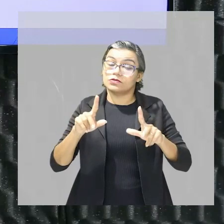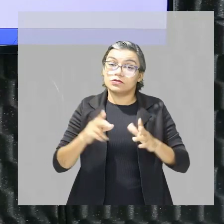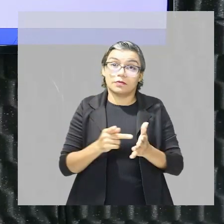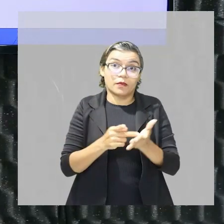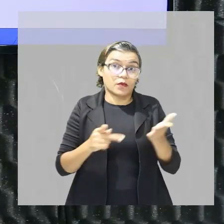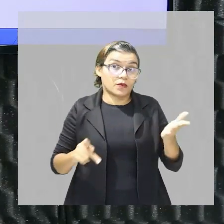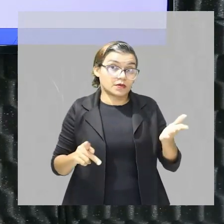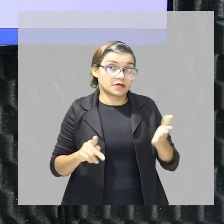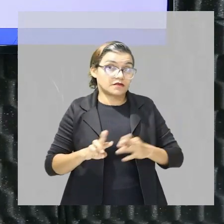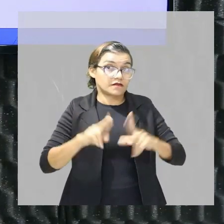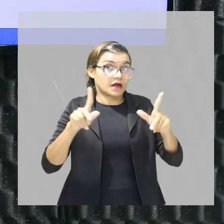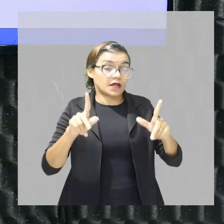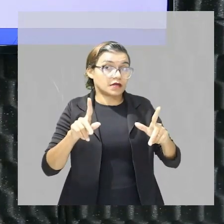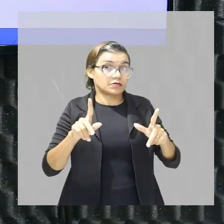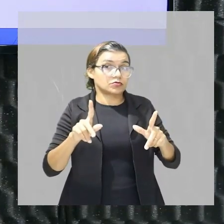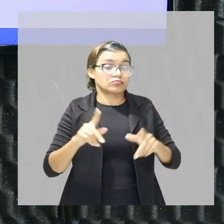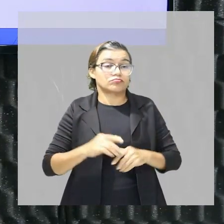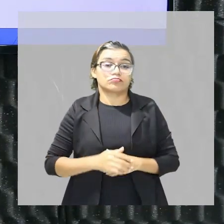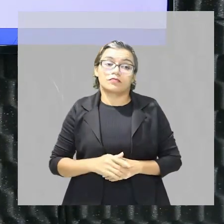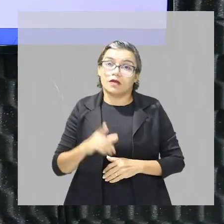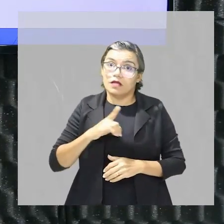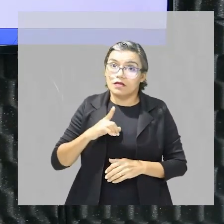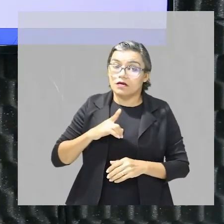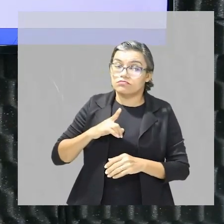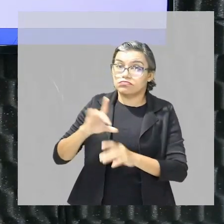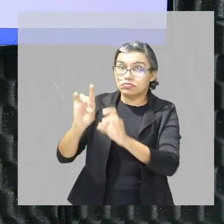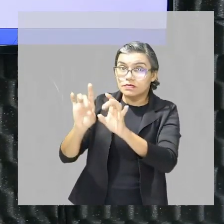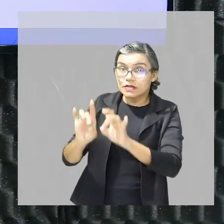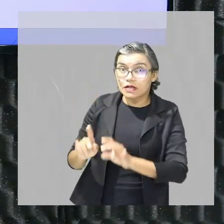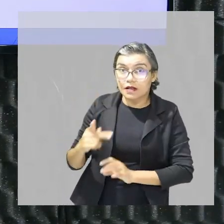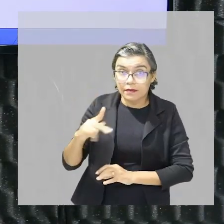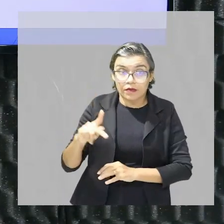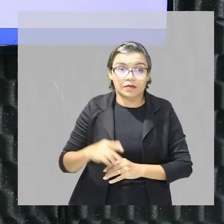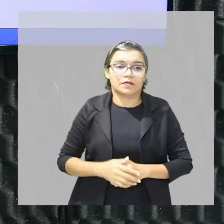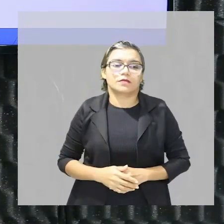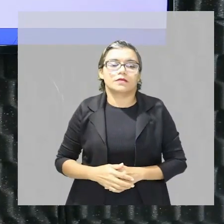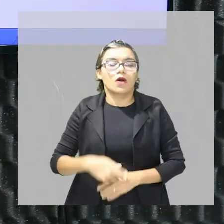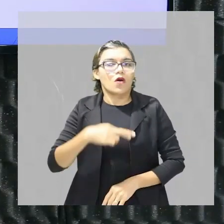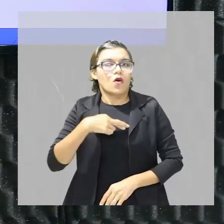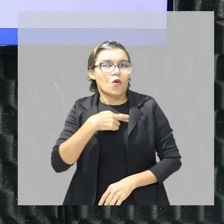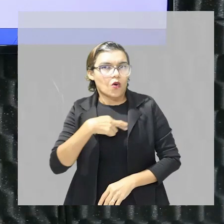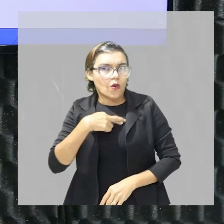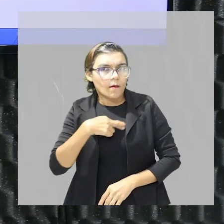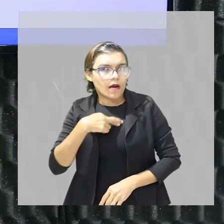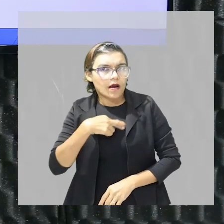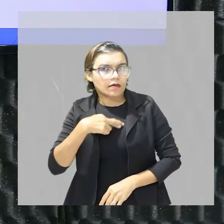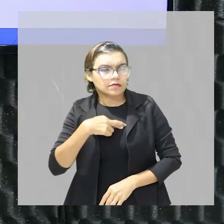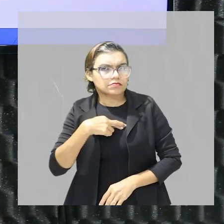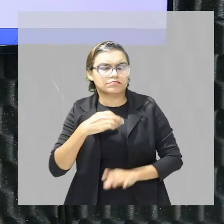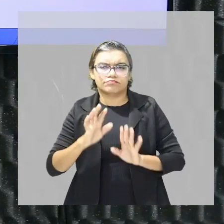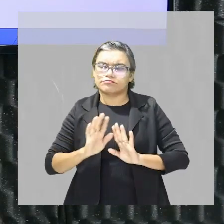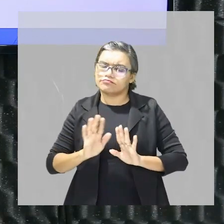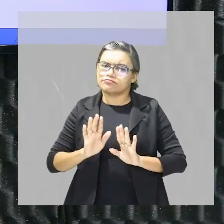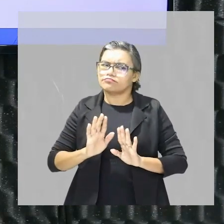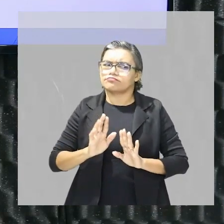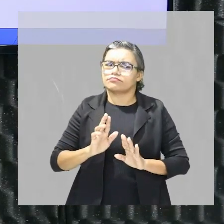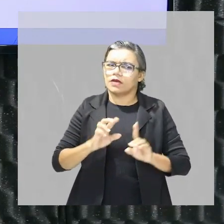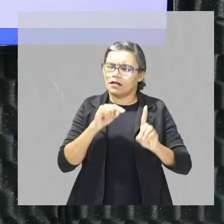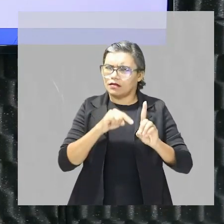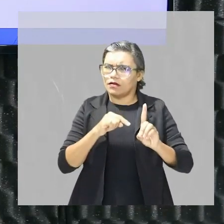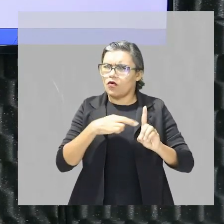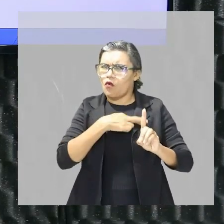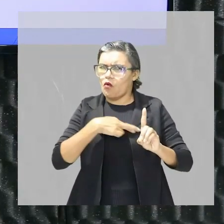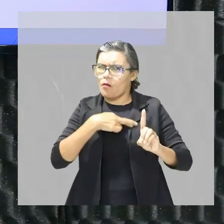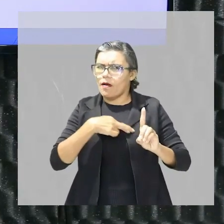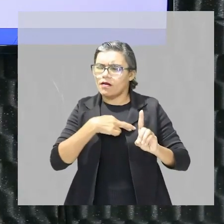tá tem ali suas peculiaridades o romance também talvez não seja muito bem este